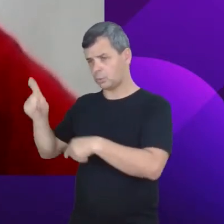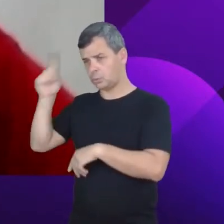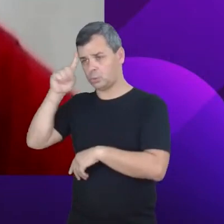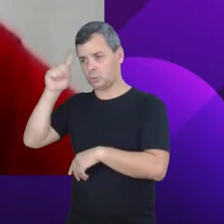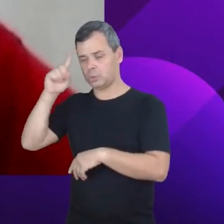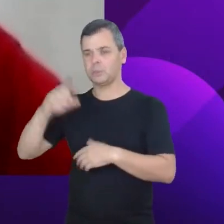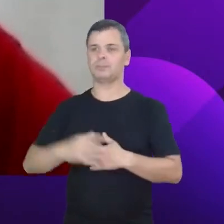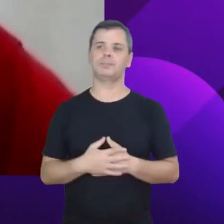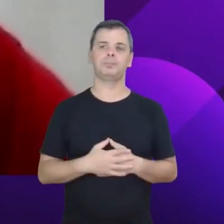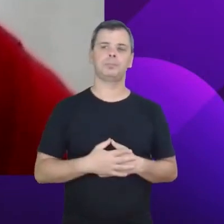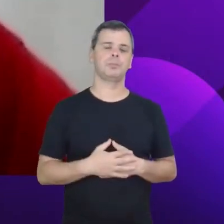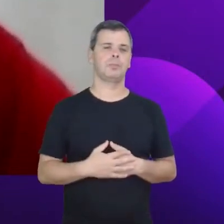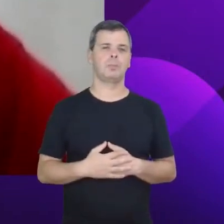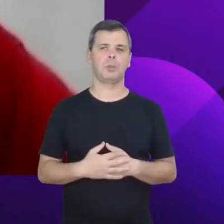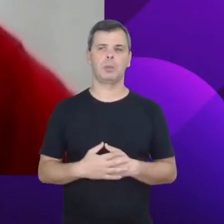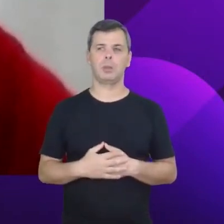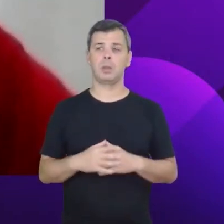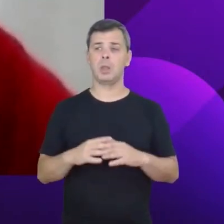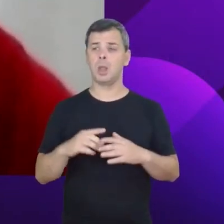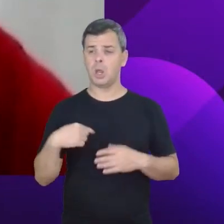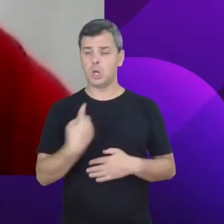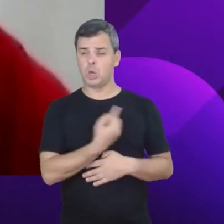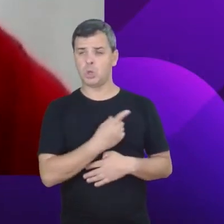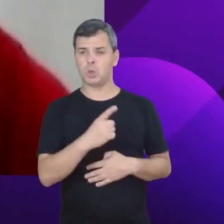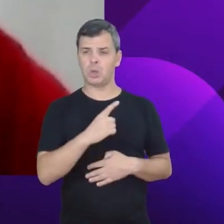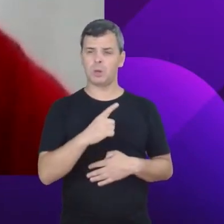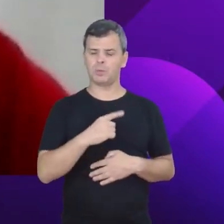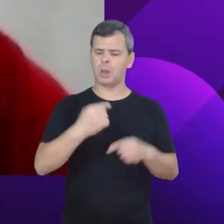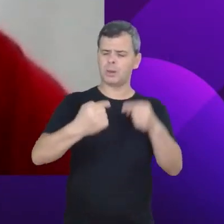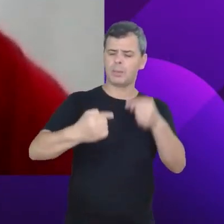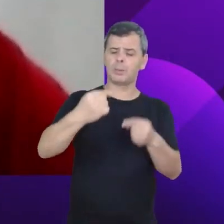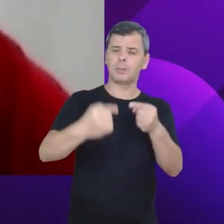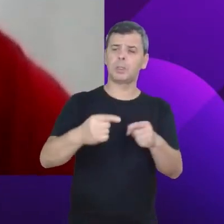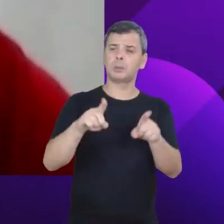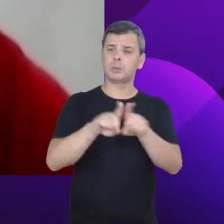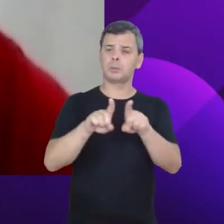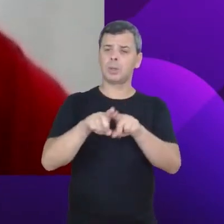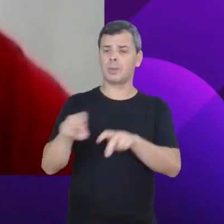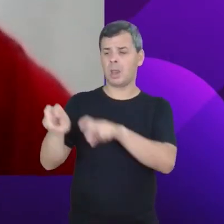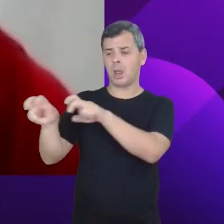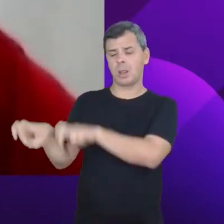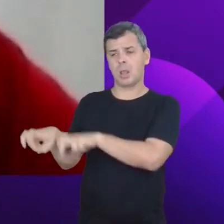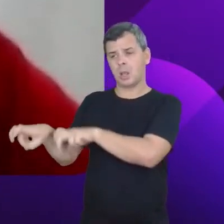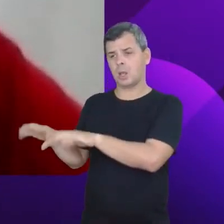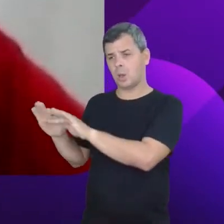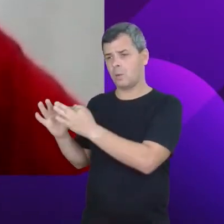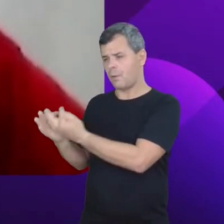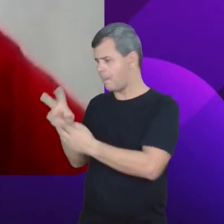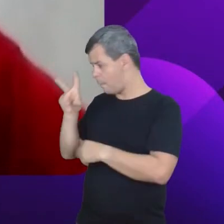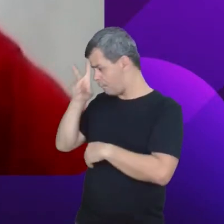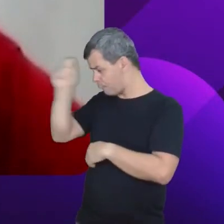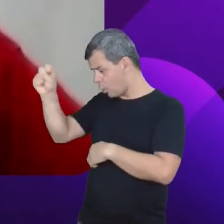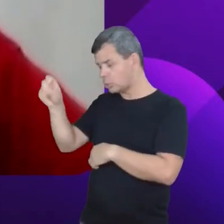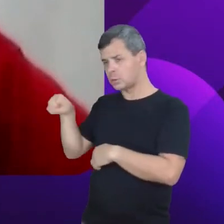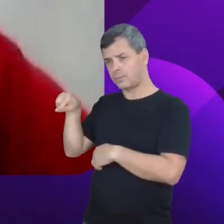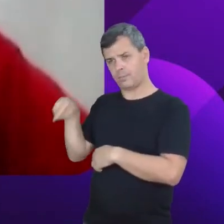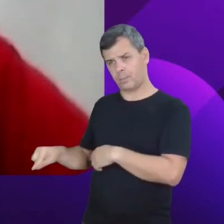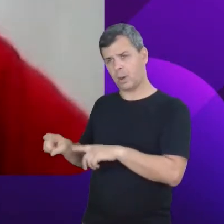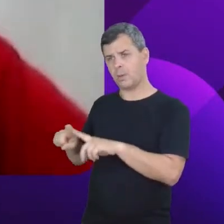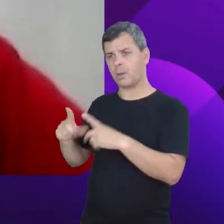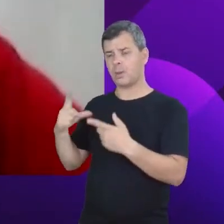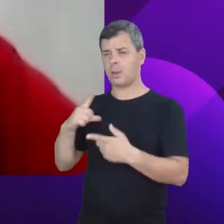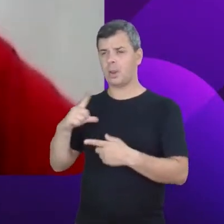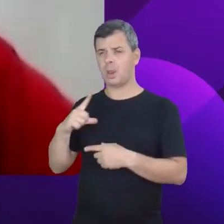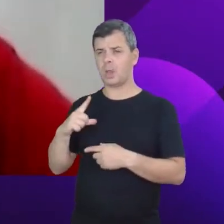dia. E a gente fazer esse debate também da agricultura familiar forte, a gente tem feito também